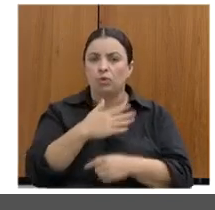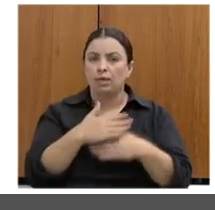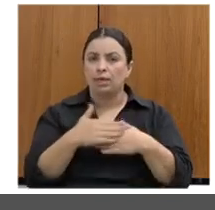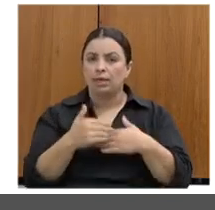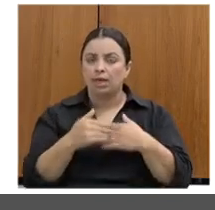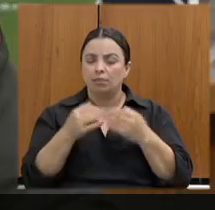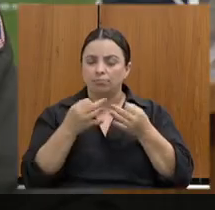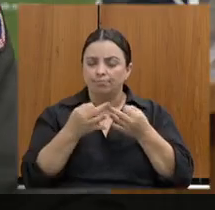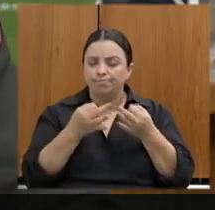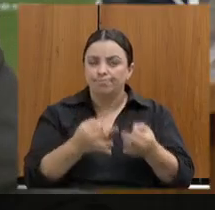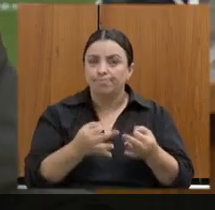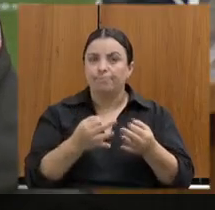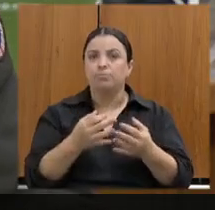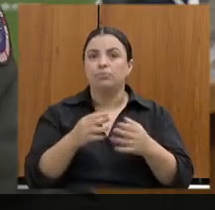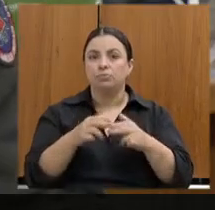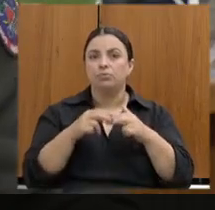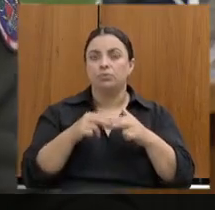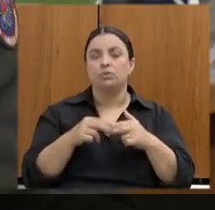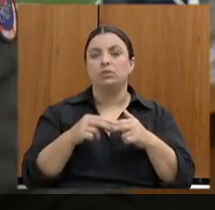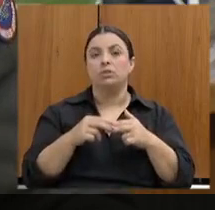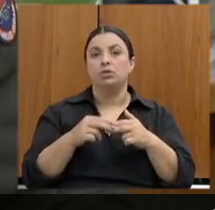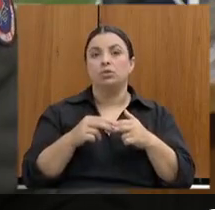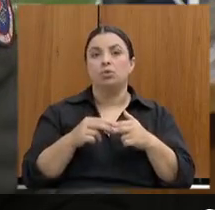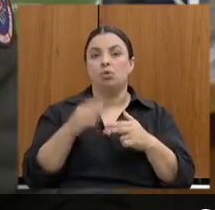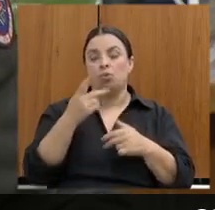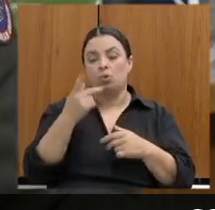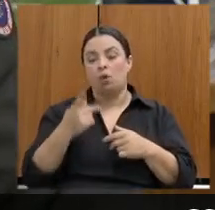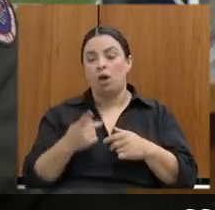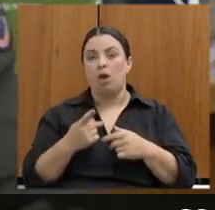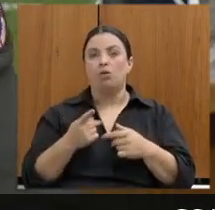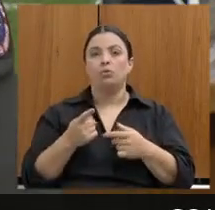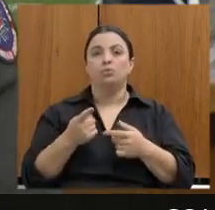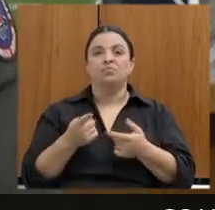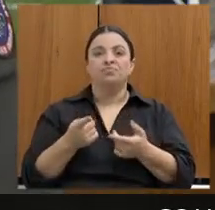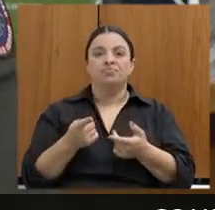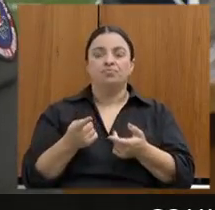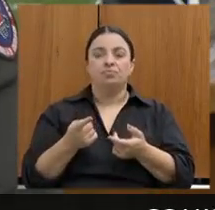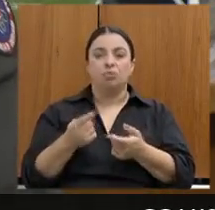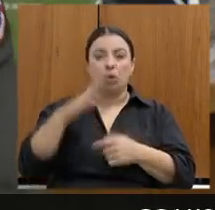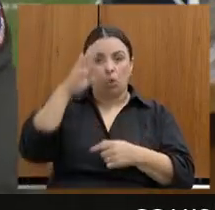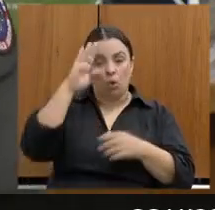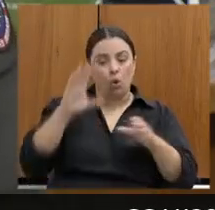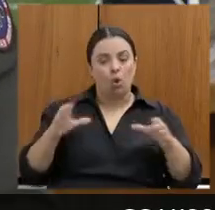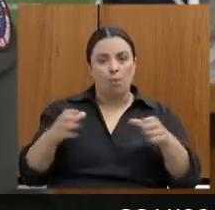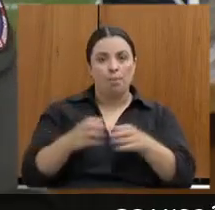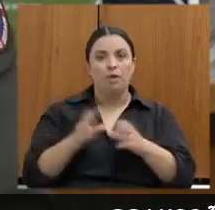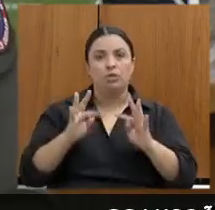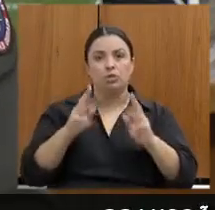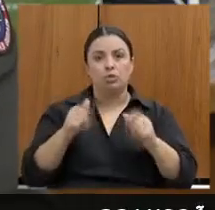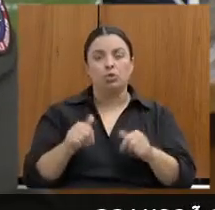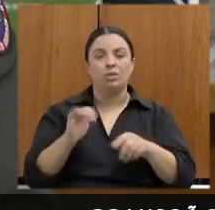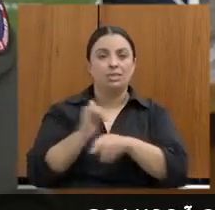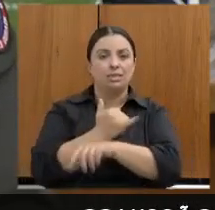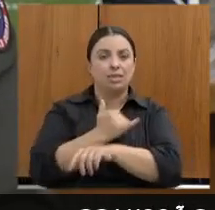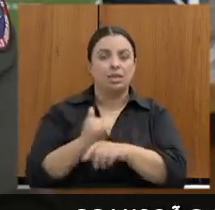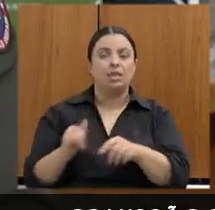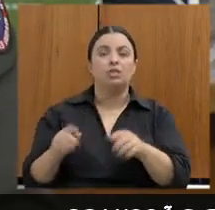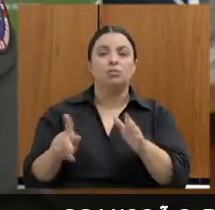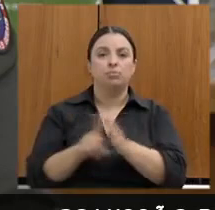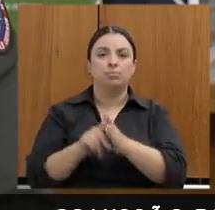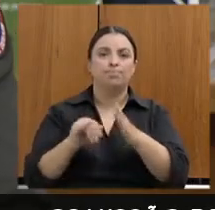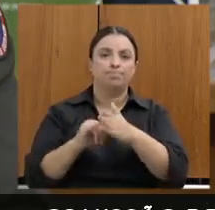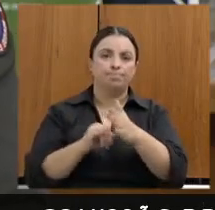cuidado por parte do alto comando de todo toda a parte estratégica da nossa instituição